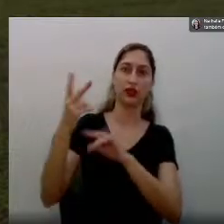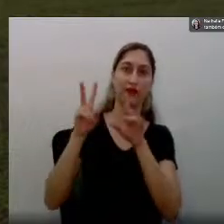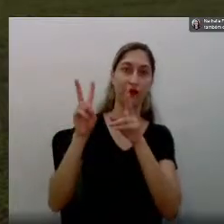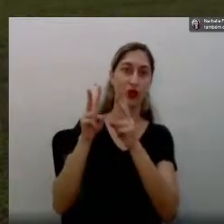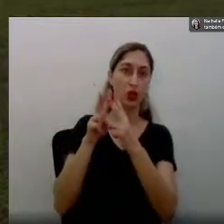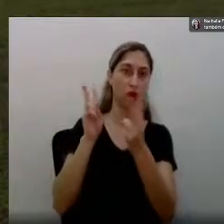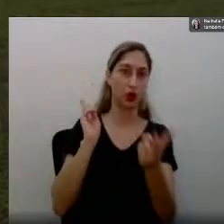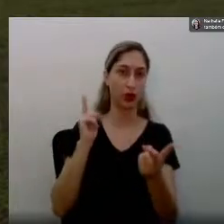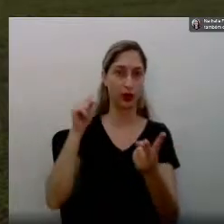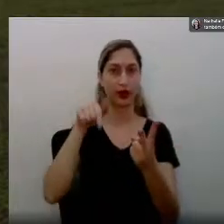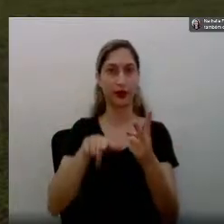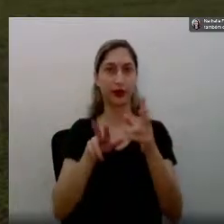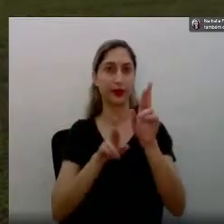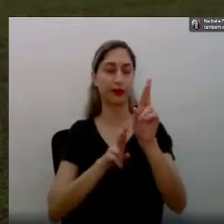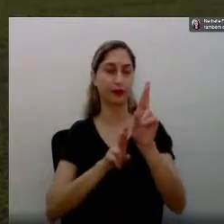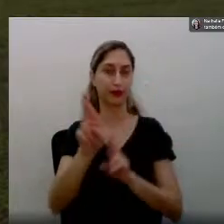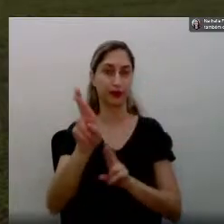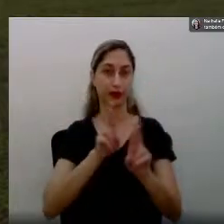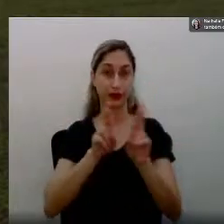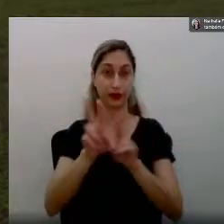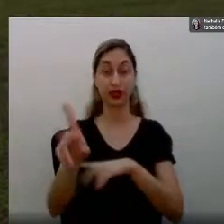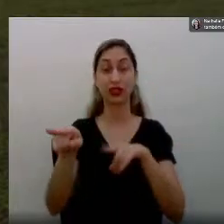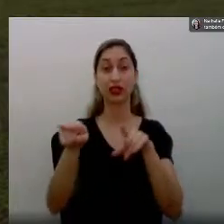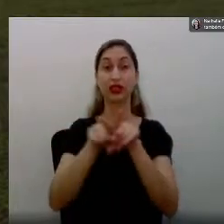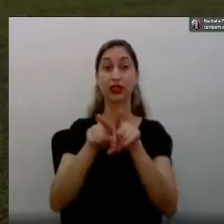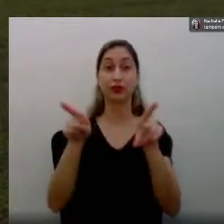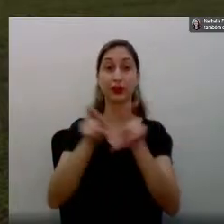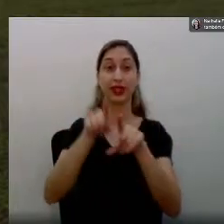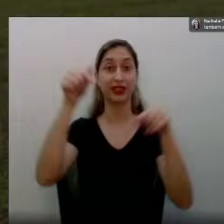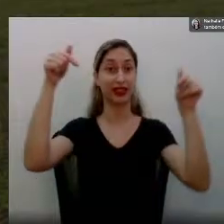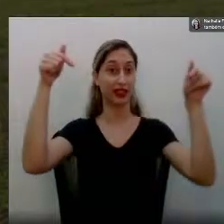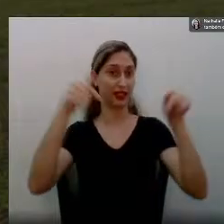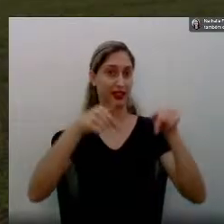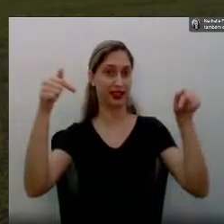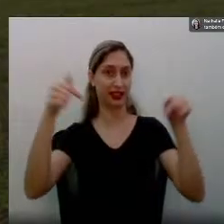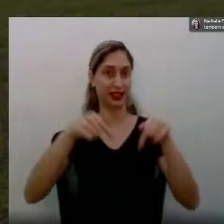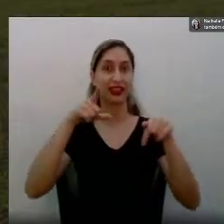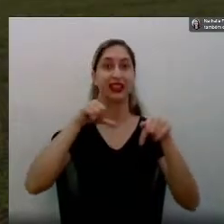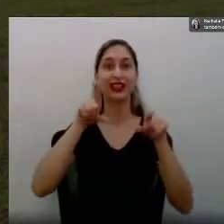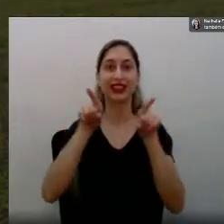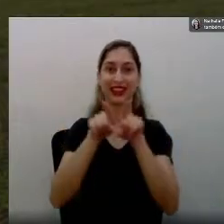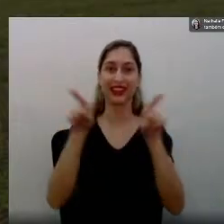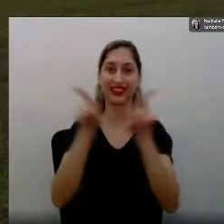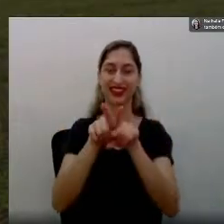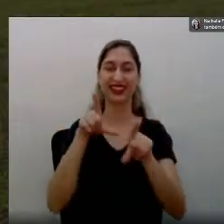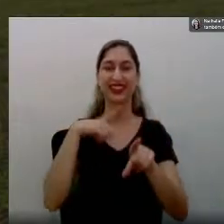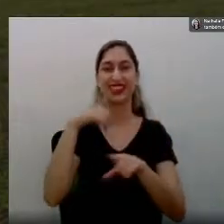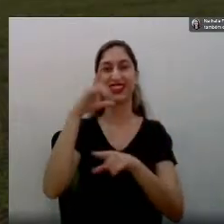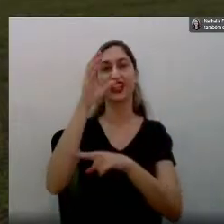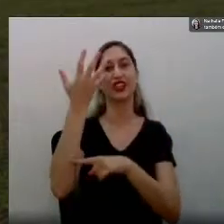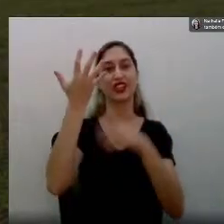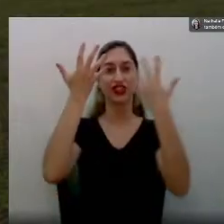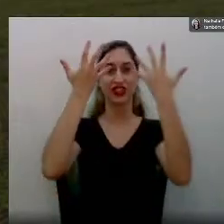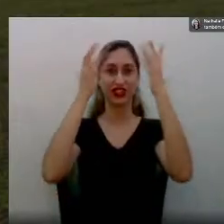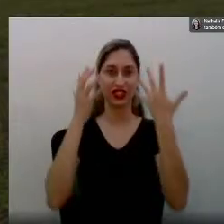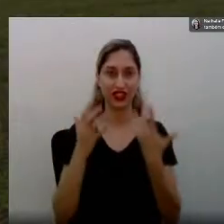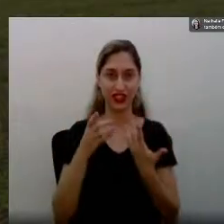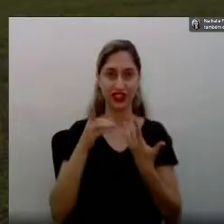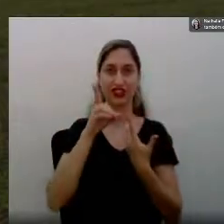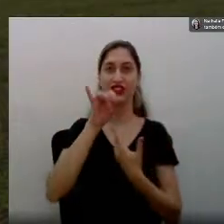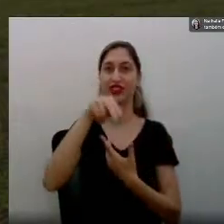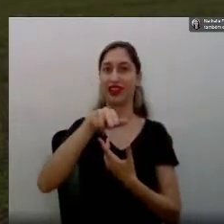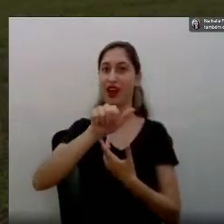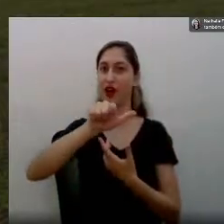interação é ó e aqui Bem embaixo de mim aqui tá Dinalva Dinalva Martins né